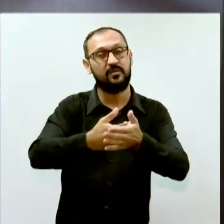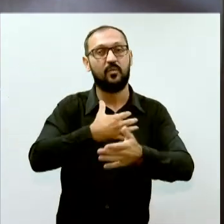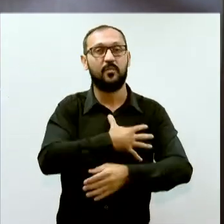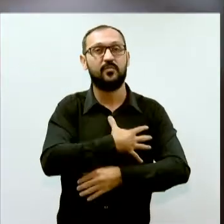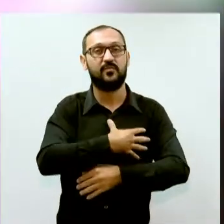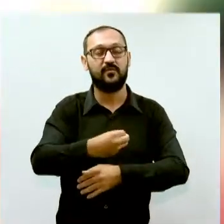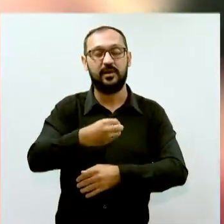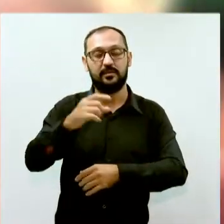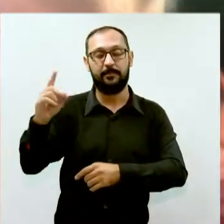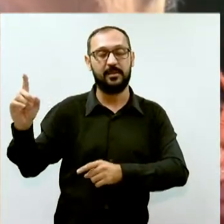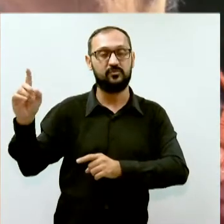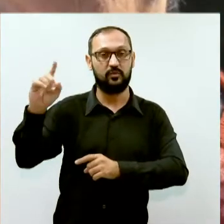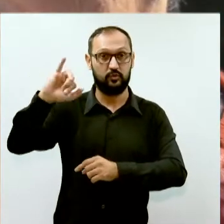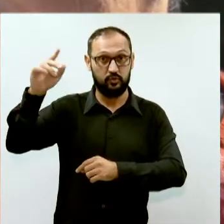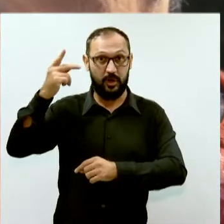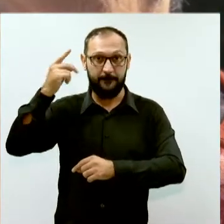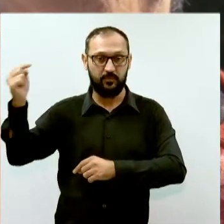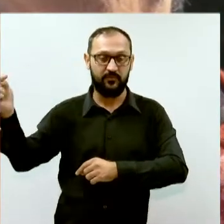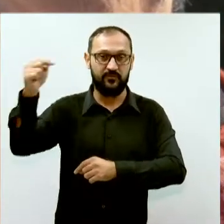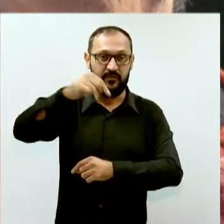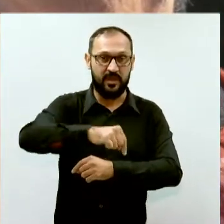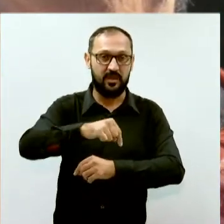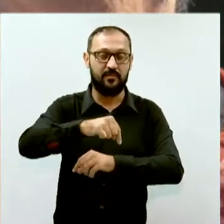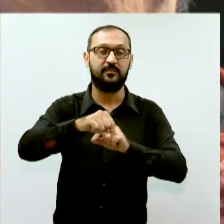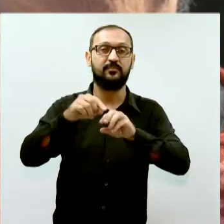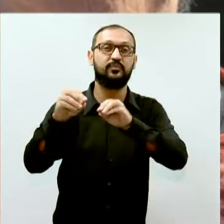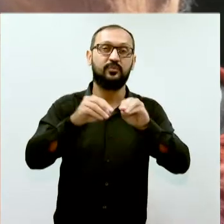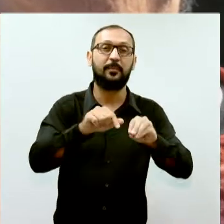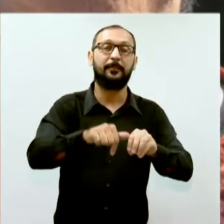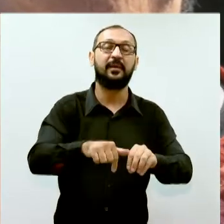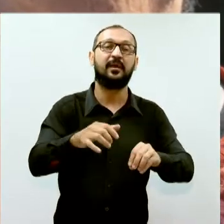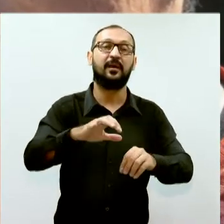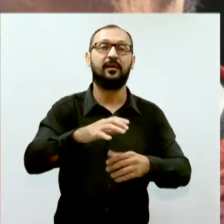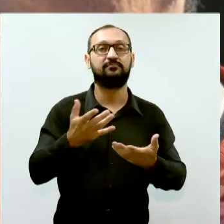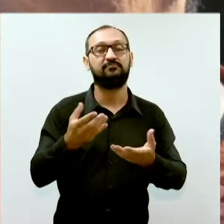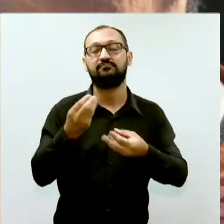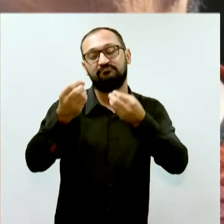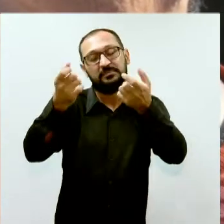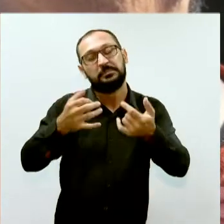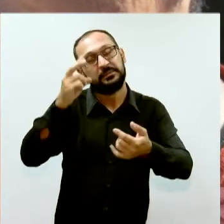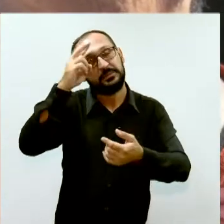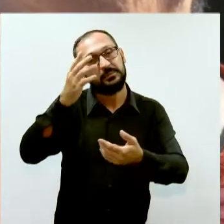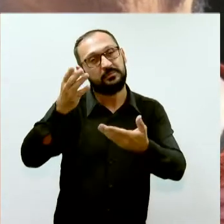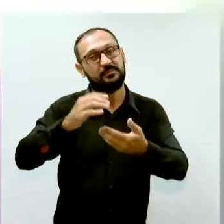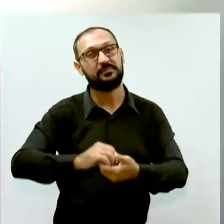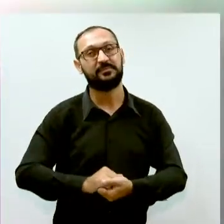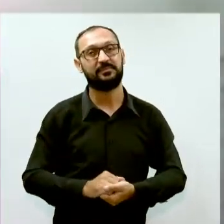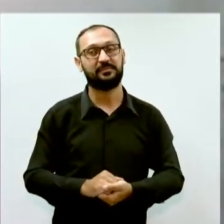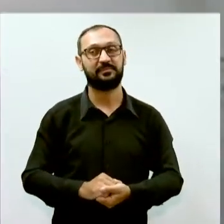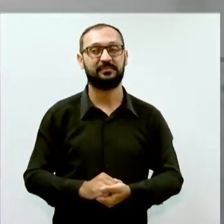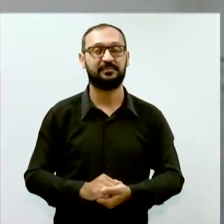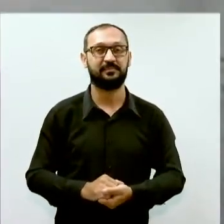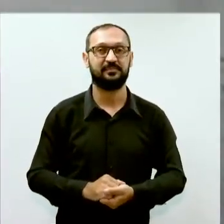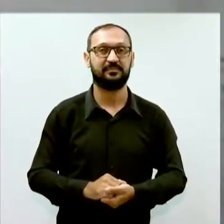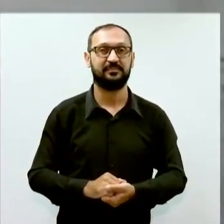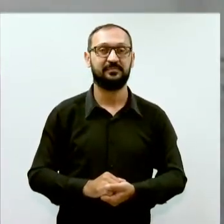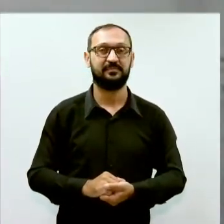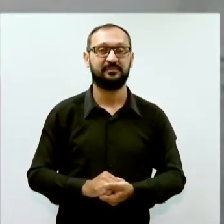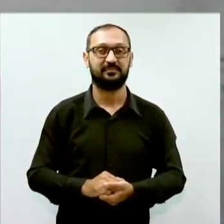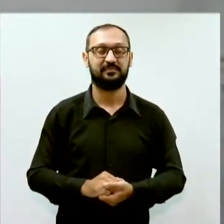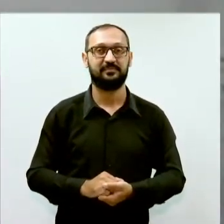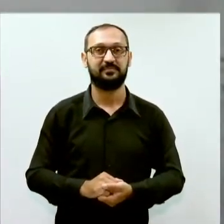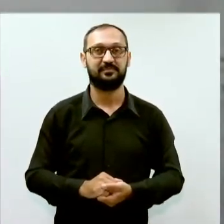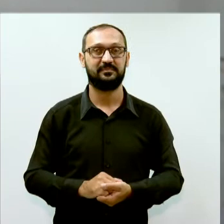como filho de imigrantes japoneses. Conta um pouco pra gente sobre isso, Henrique. Então,